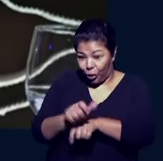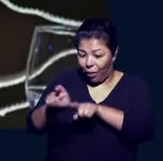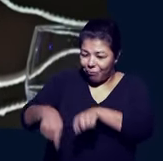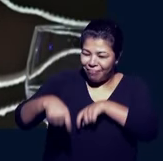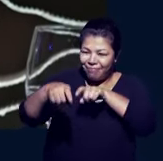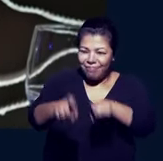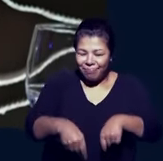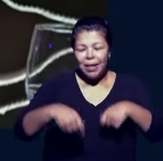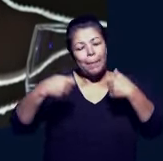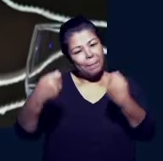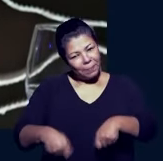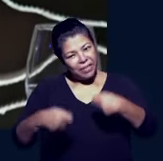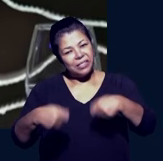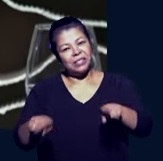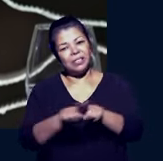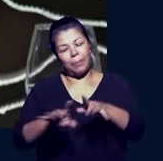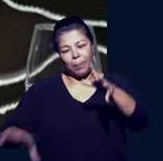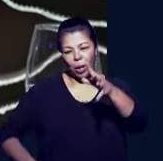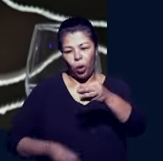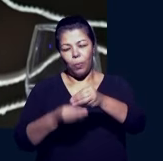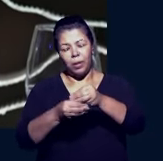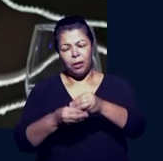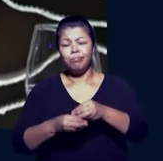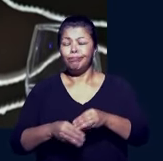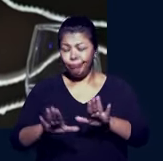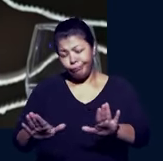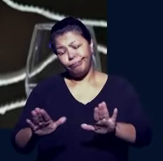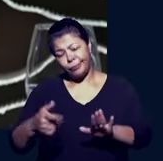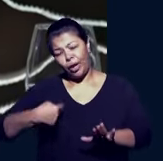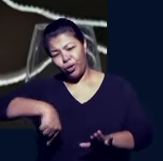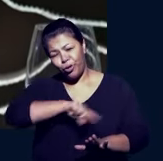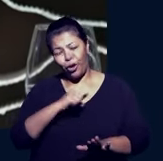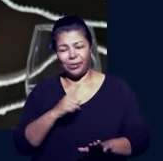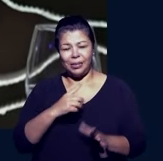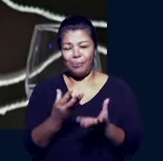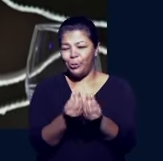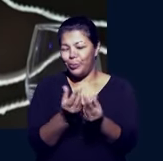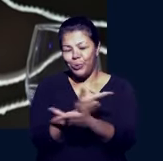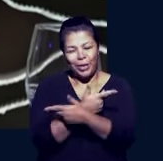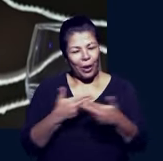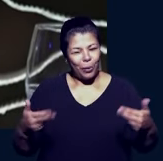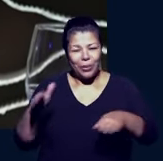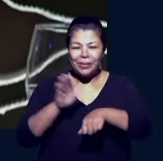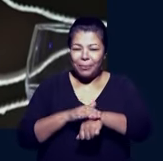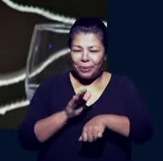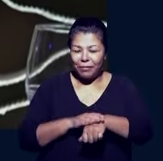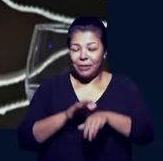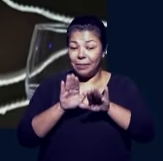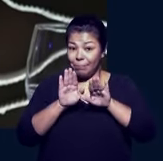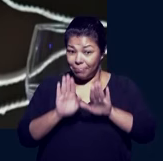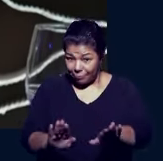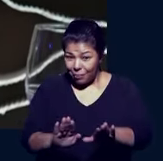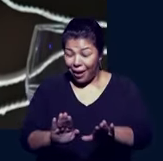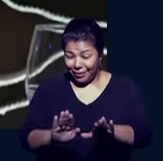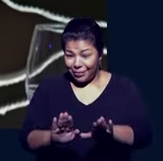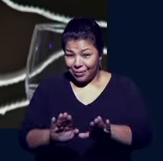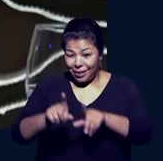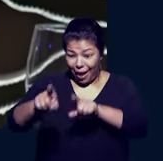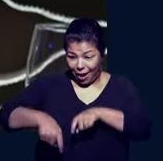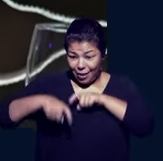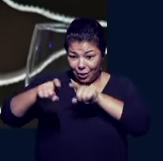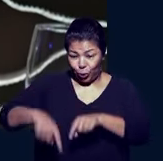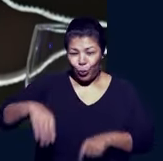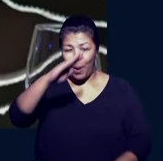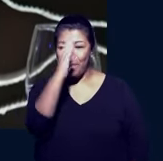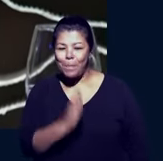enfim eu acho que nós temos muita coisa para fazer eh e a Agricultura Brasileira por enquanto e E é isso que